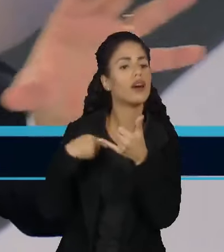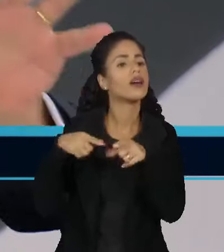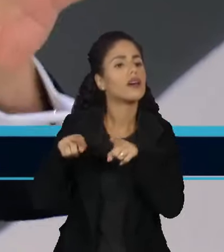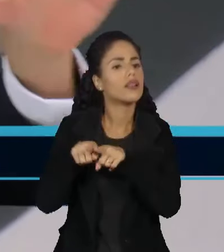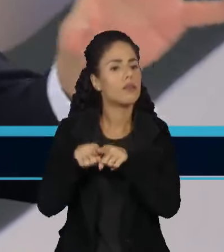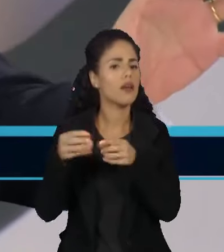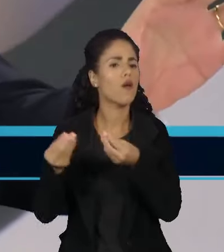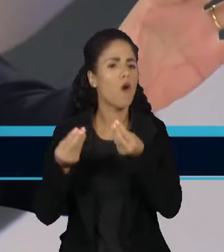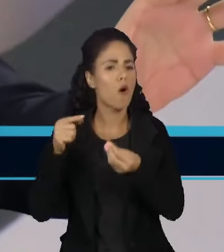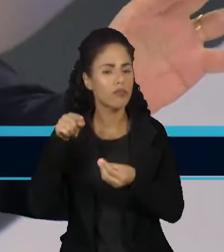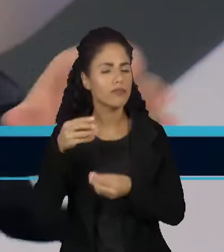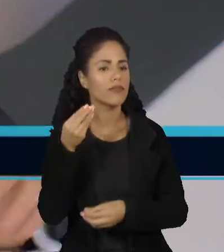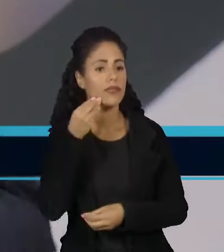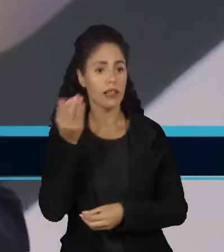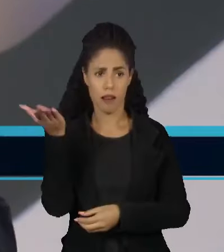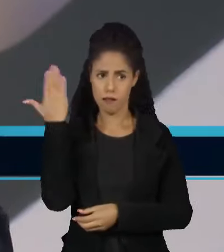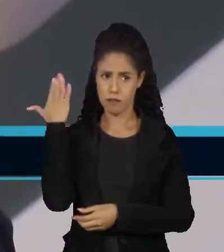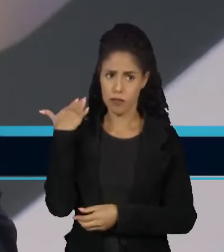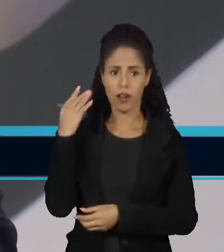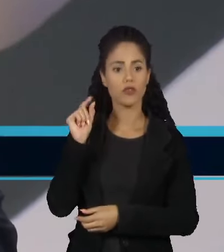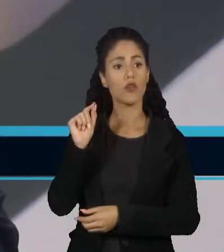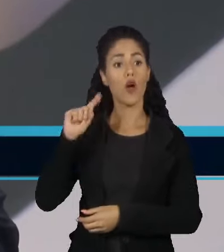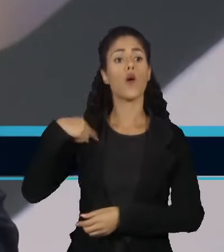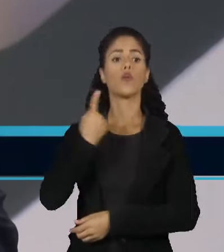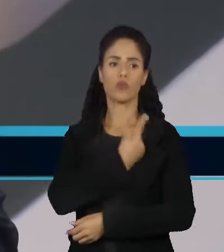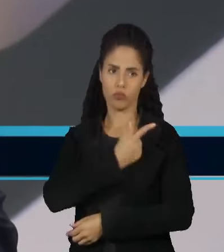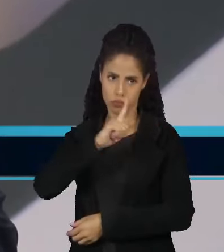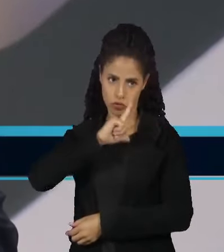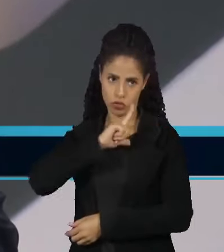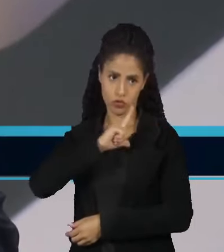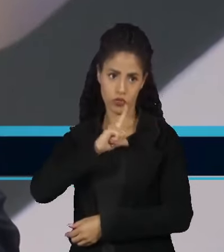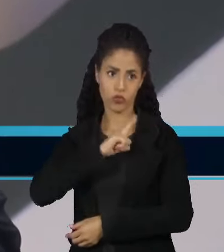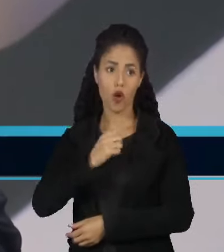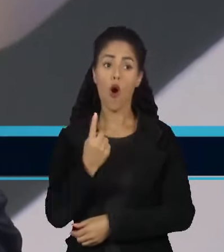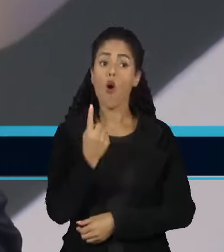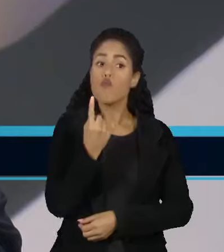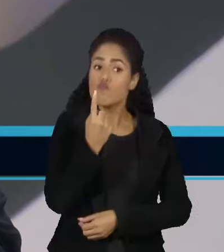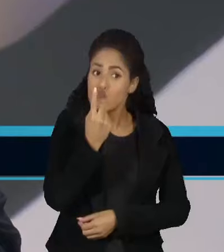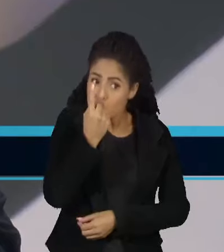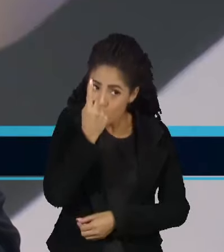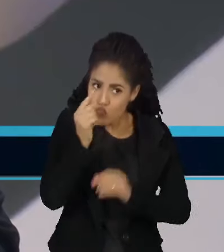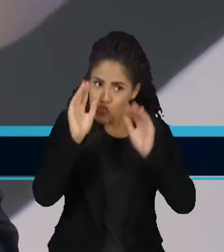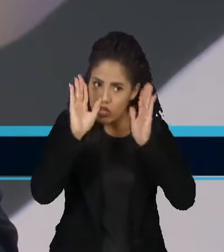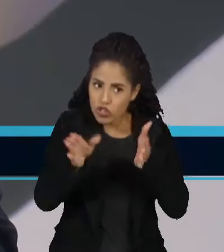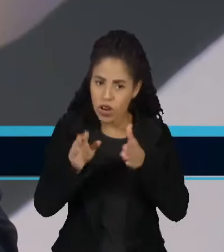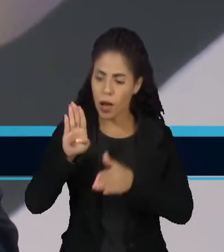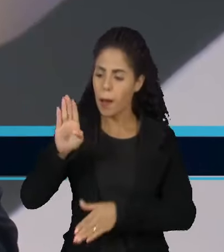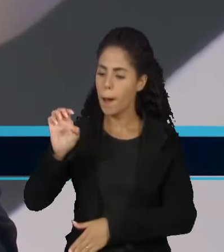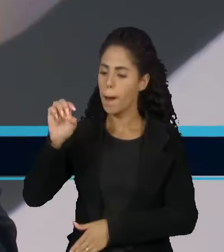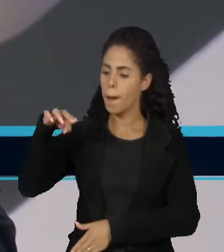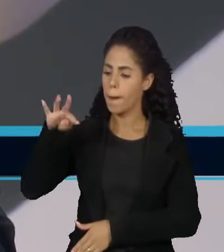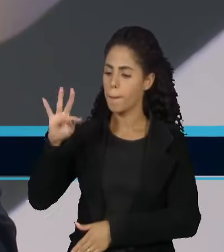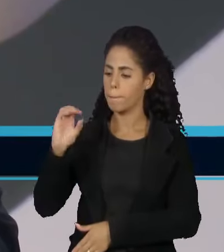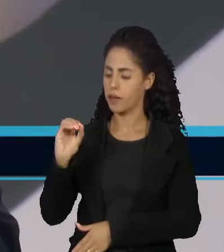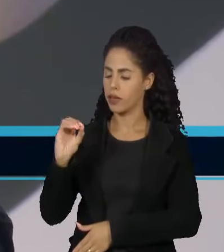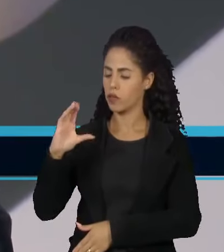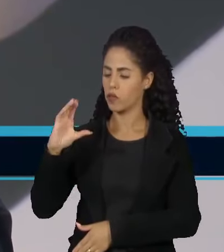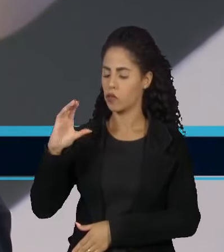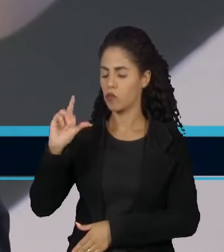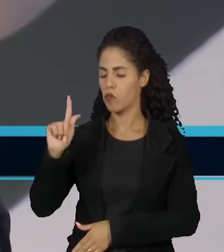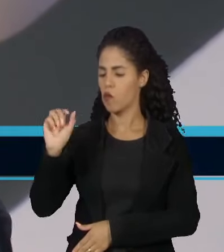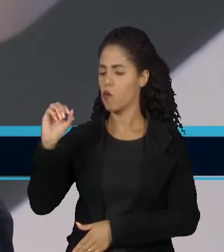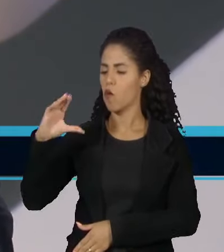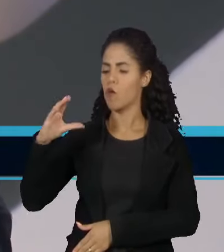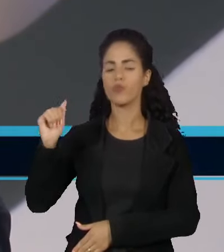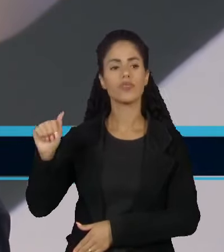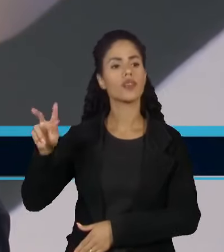isso virou uma febre há um tempo atrás. Nós já tivemos um rompimento de uma barreira aqui em Bento Gonçalves, Arroio Barracão, e só em